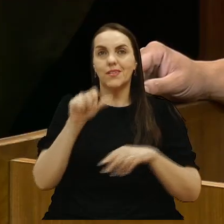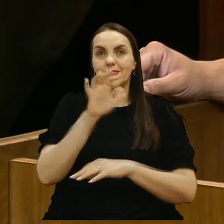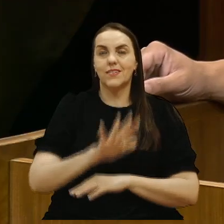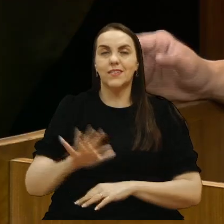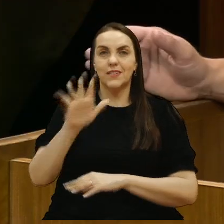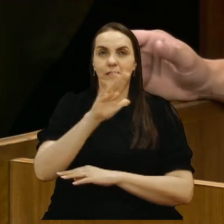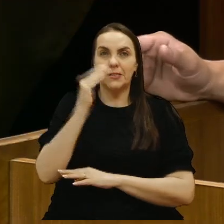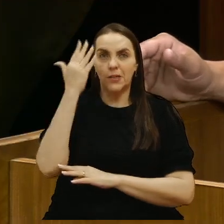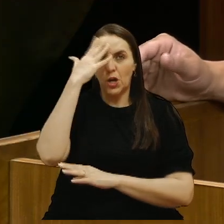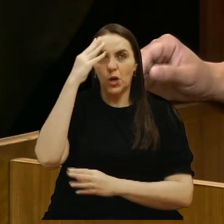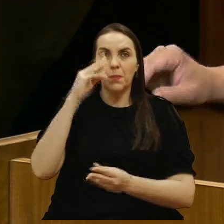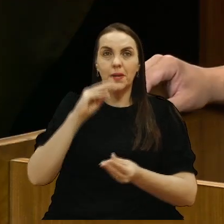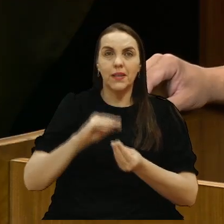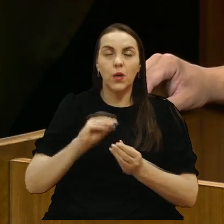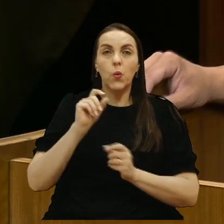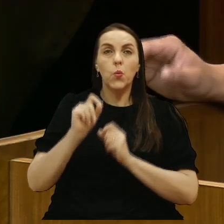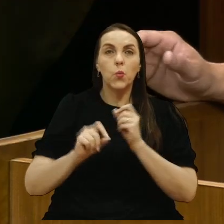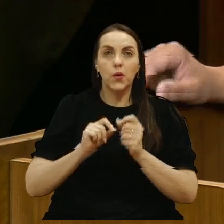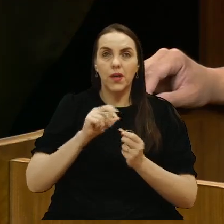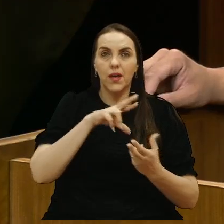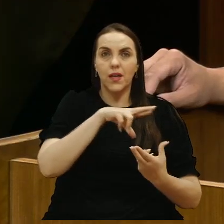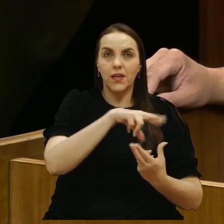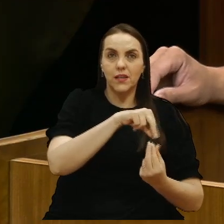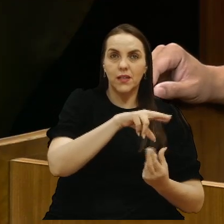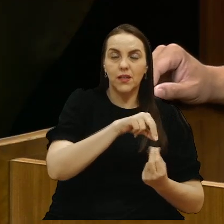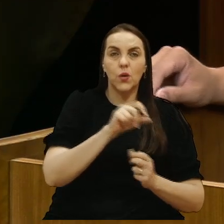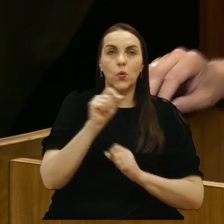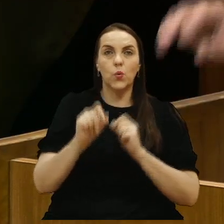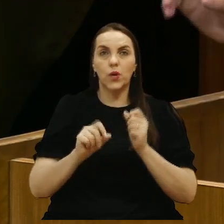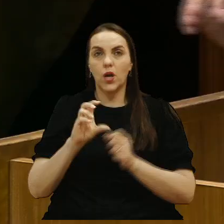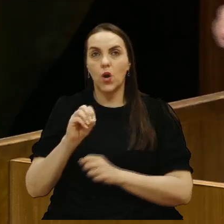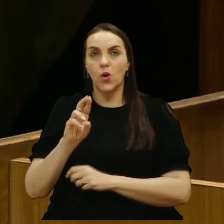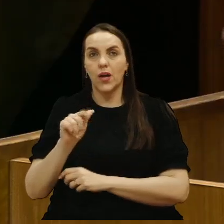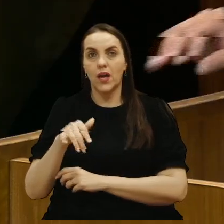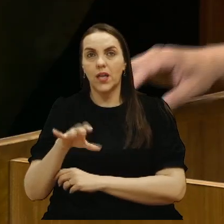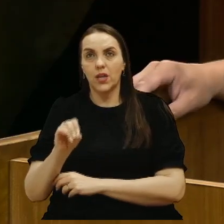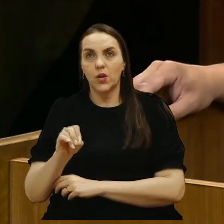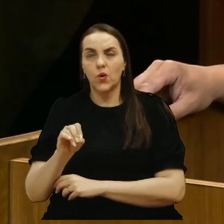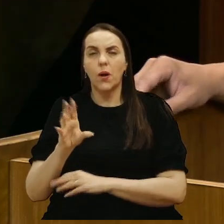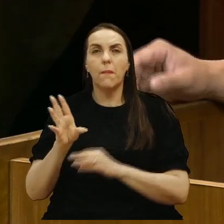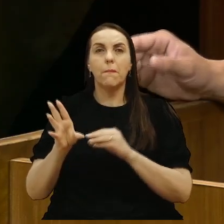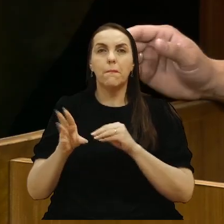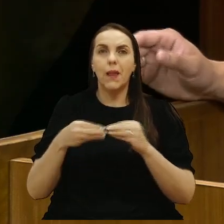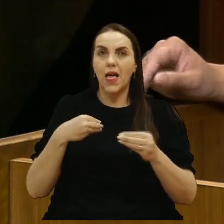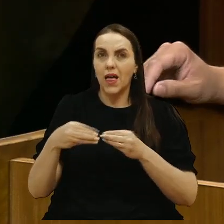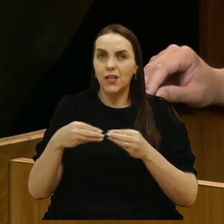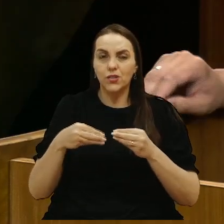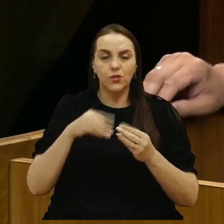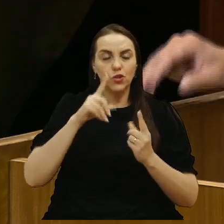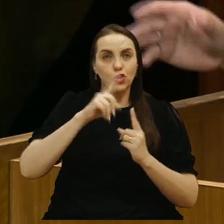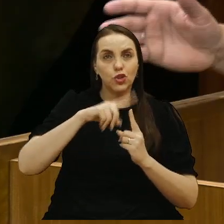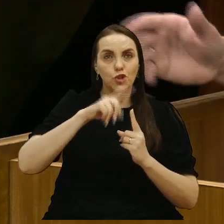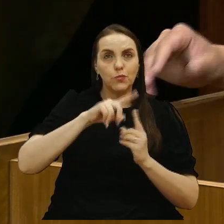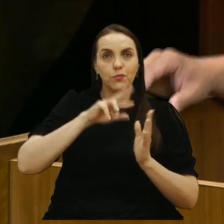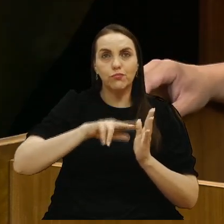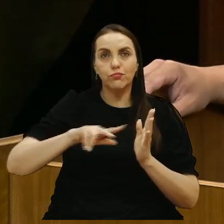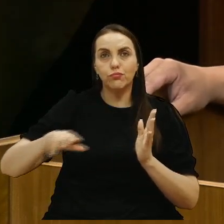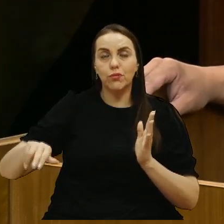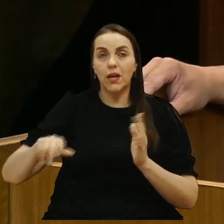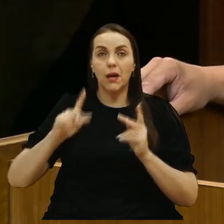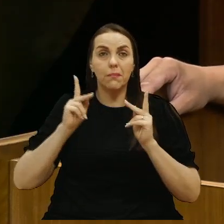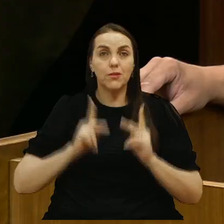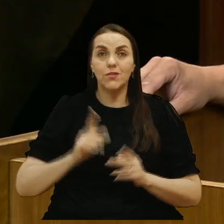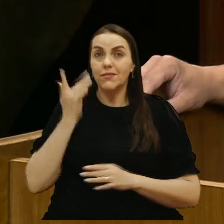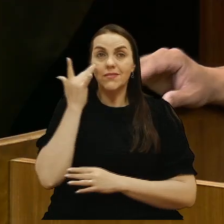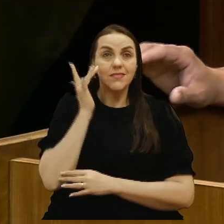entender o que é seletivo, o que é orgânico. A gente está tentando explicar o que é cada plástico para as pessoas, mas as pessoas não sabem o que é seletivo e o que é